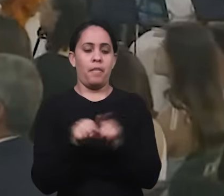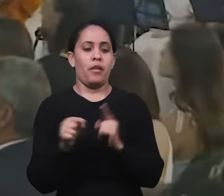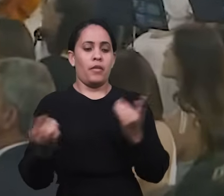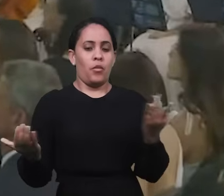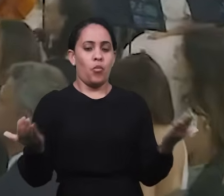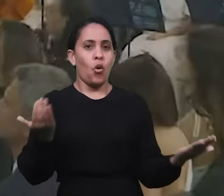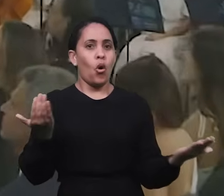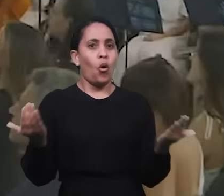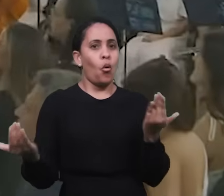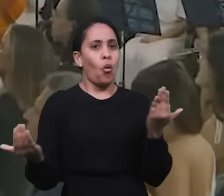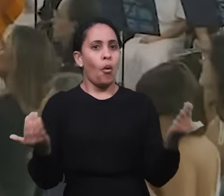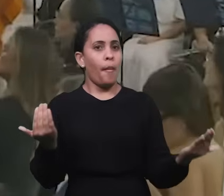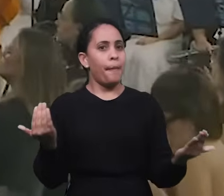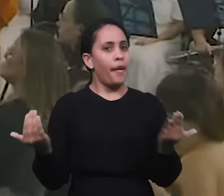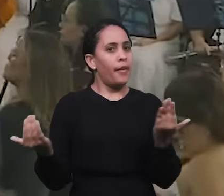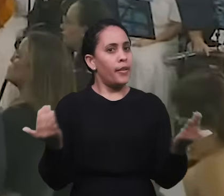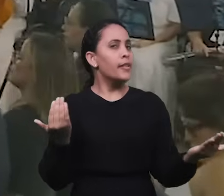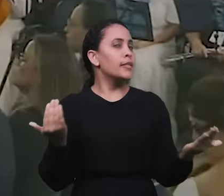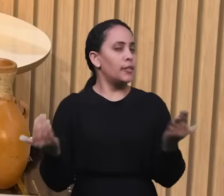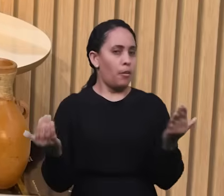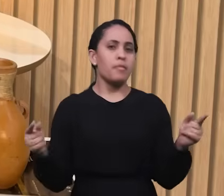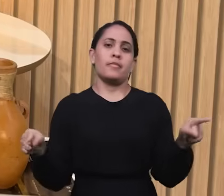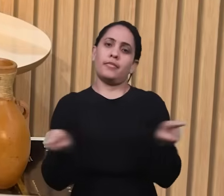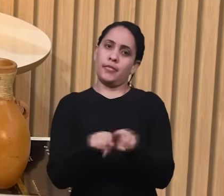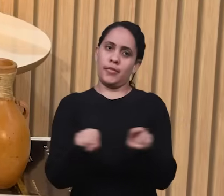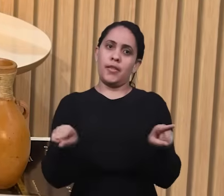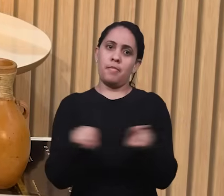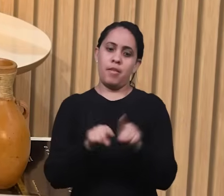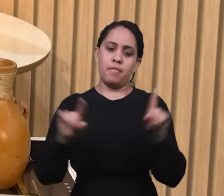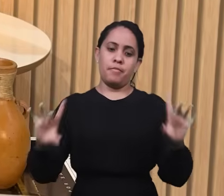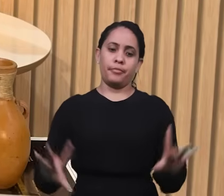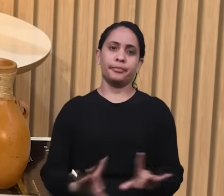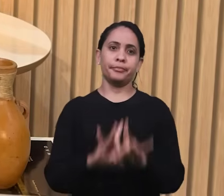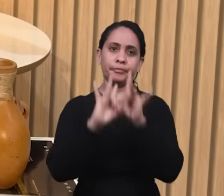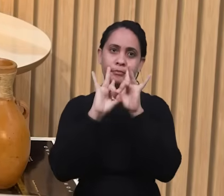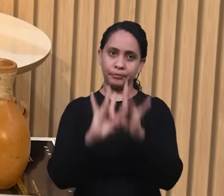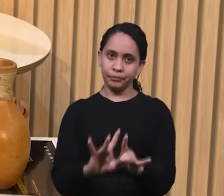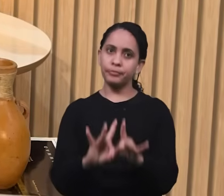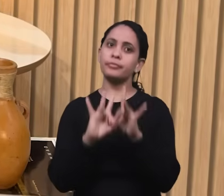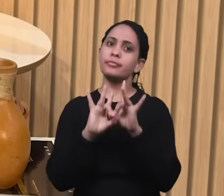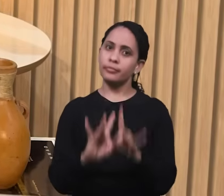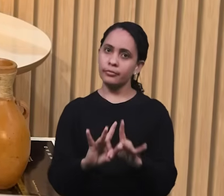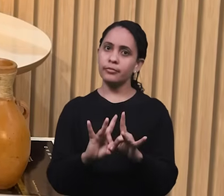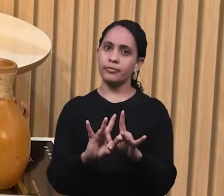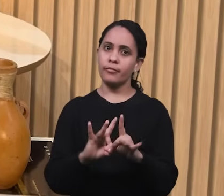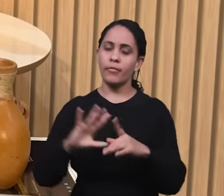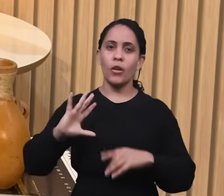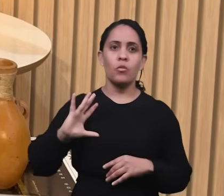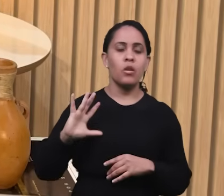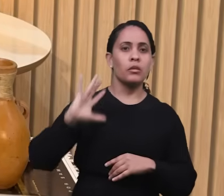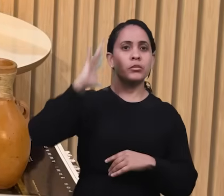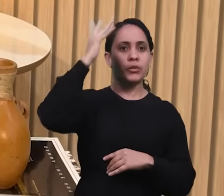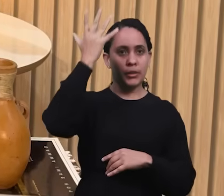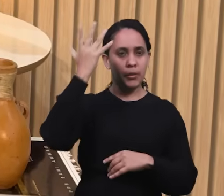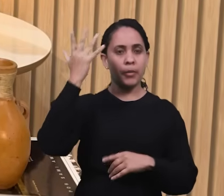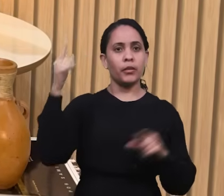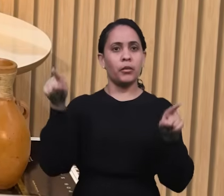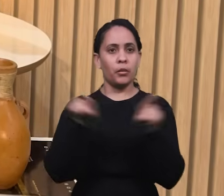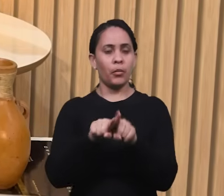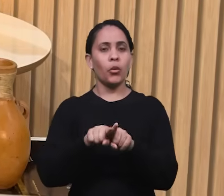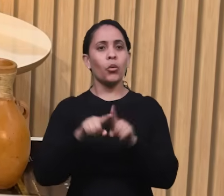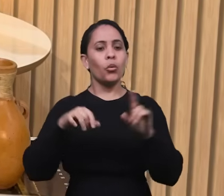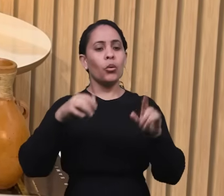comparação, fazendo uma conexão desses sinais com a realidade que o mundo está vivendo